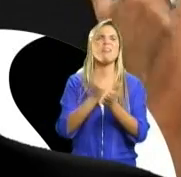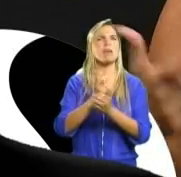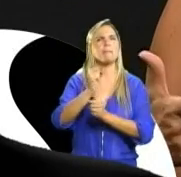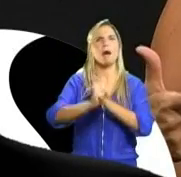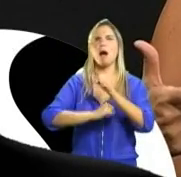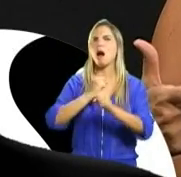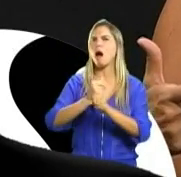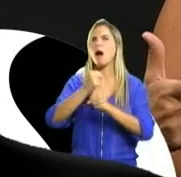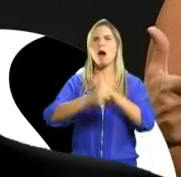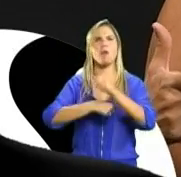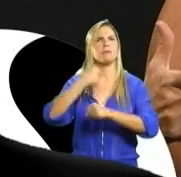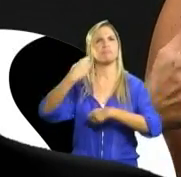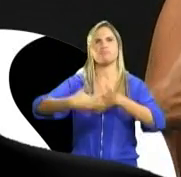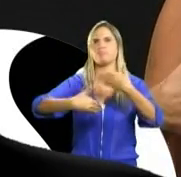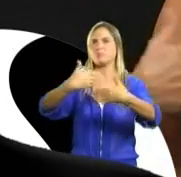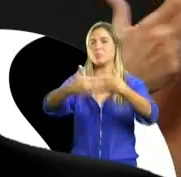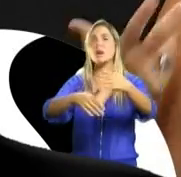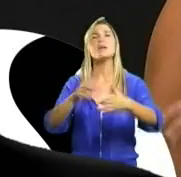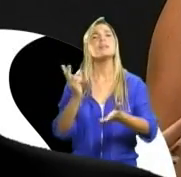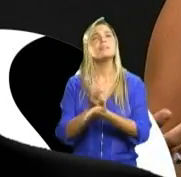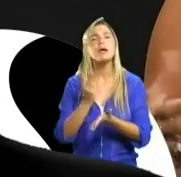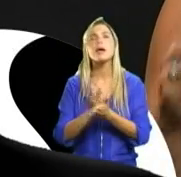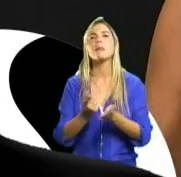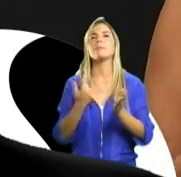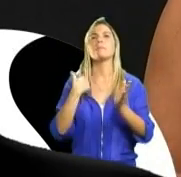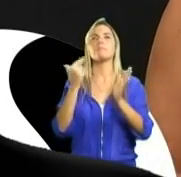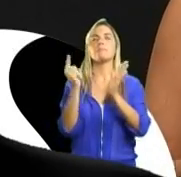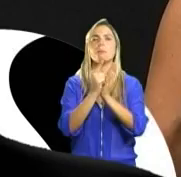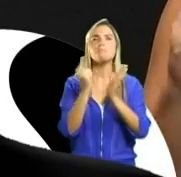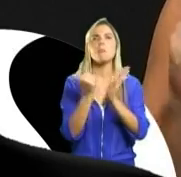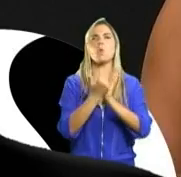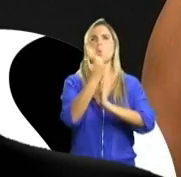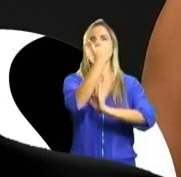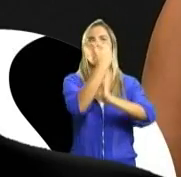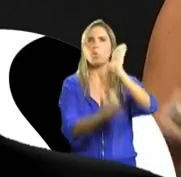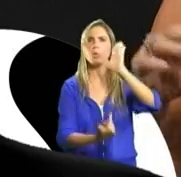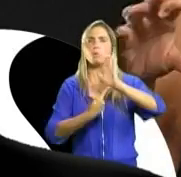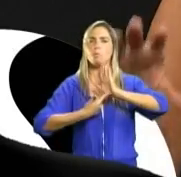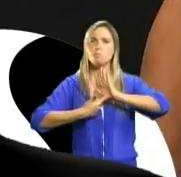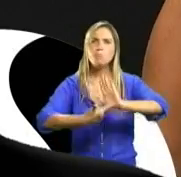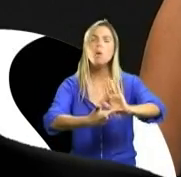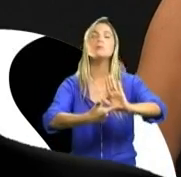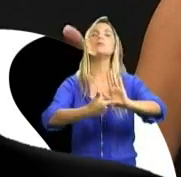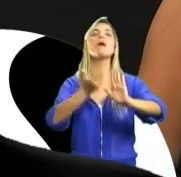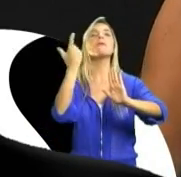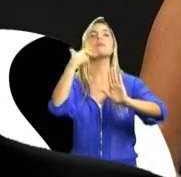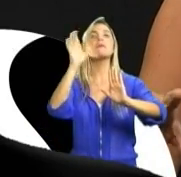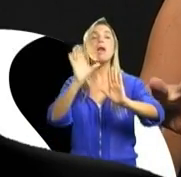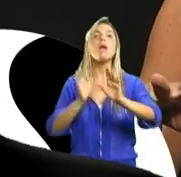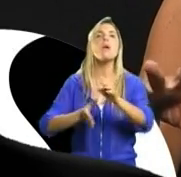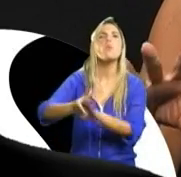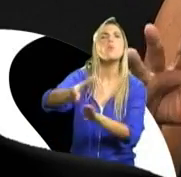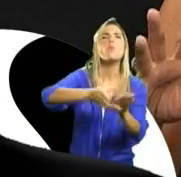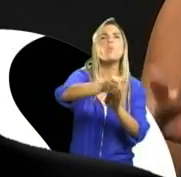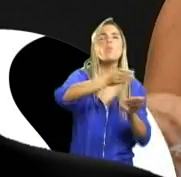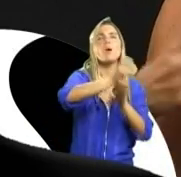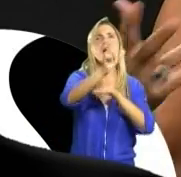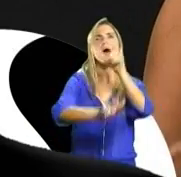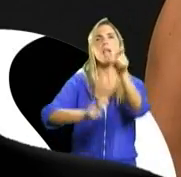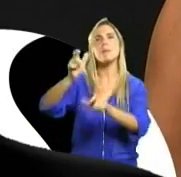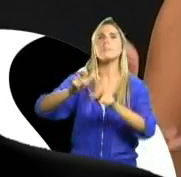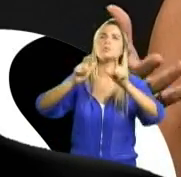são feitos, lançados editais com a única finalidade de se,